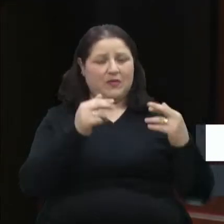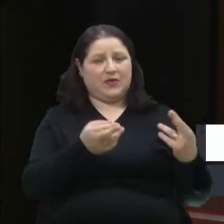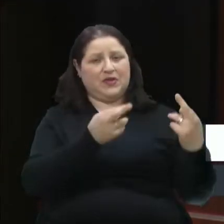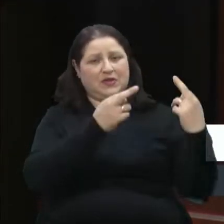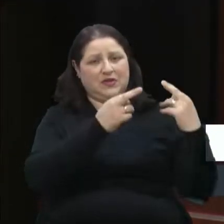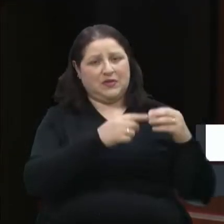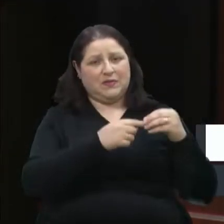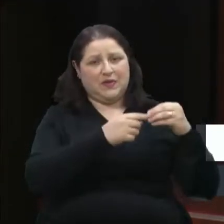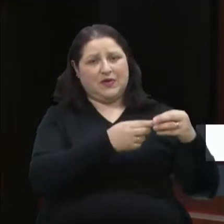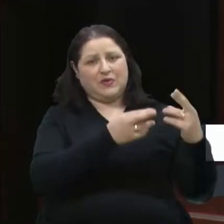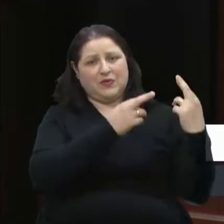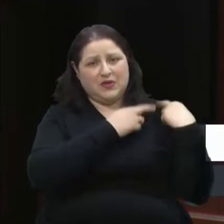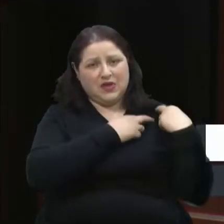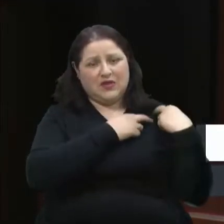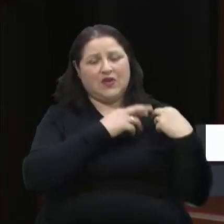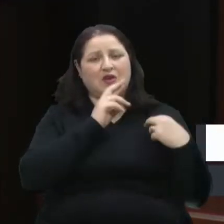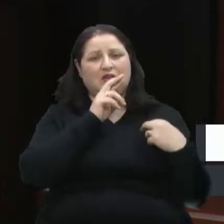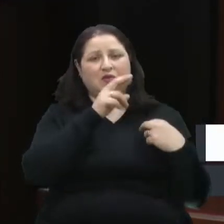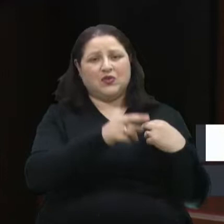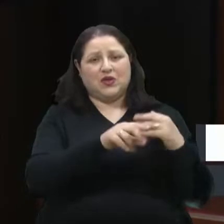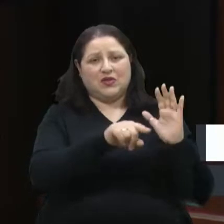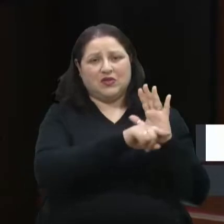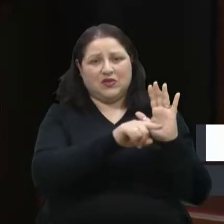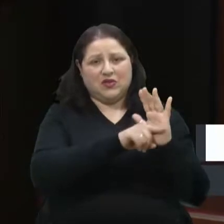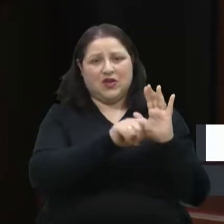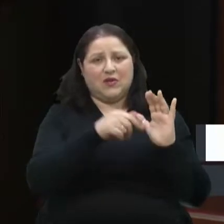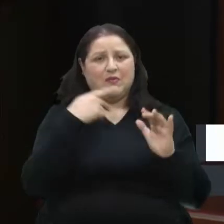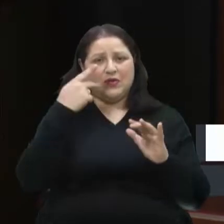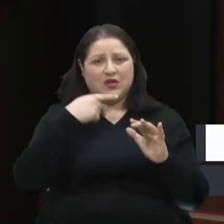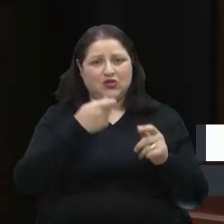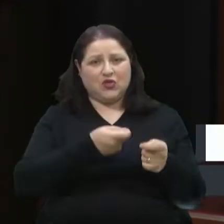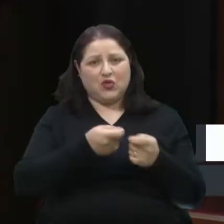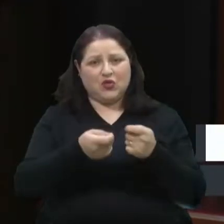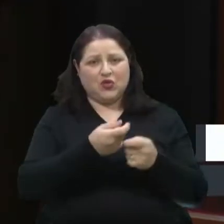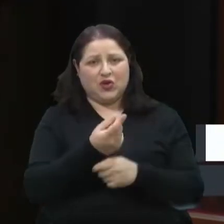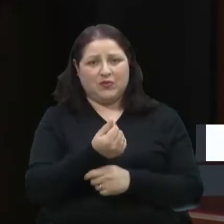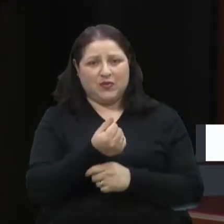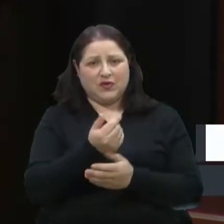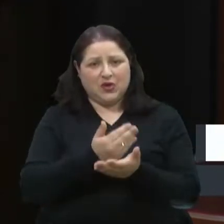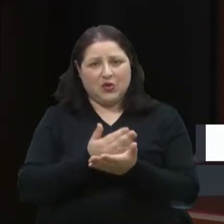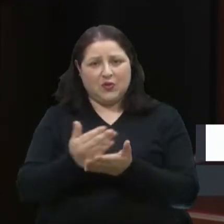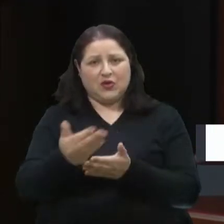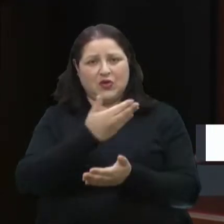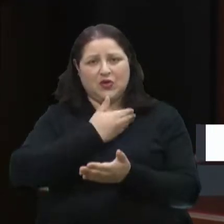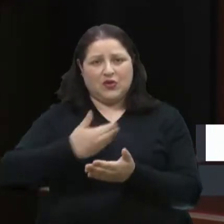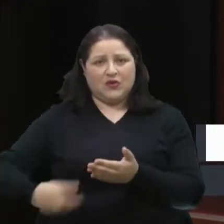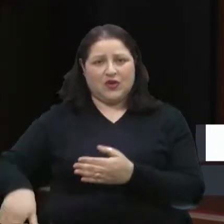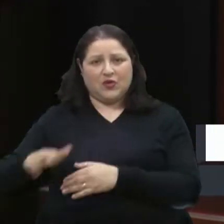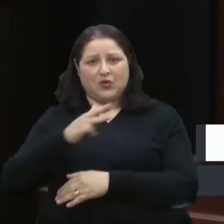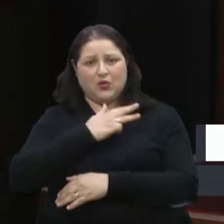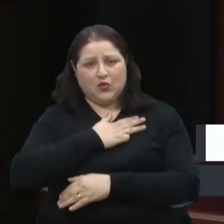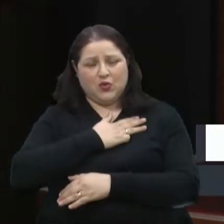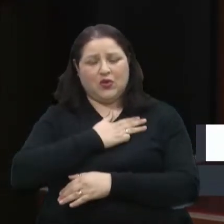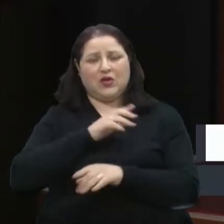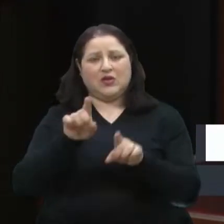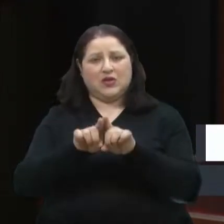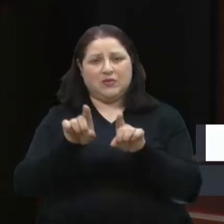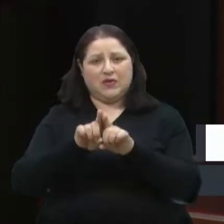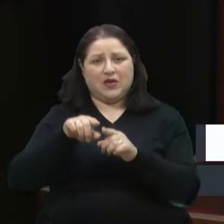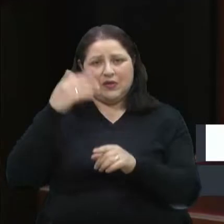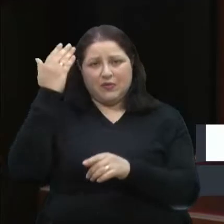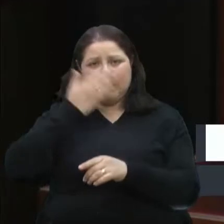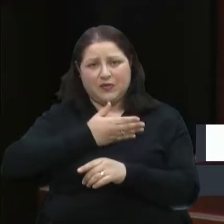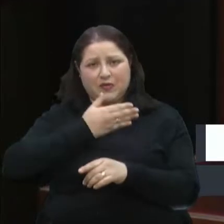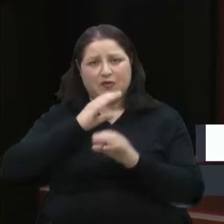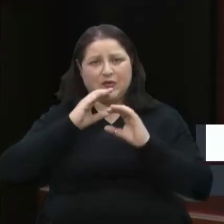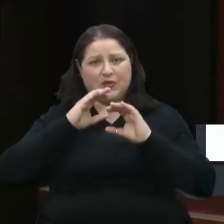resultado negativo foi a política de controle de preços, que começou no governo Lula, além da comprovada